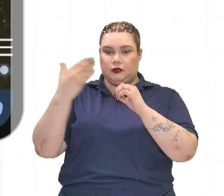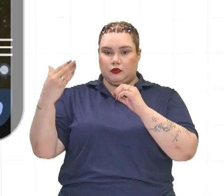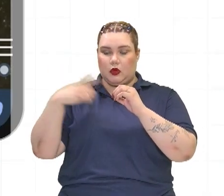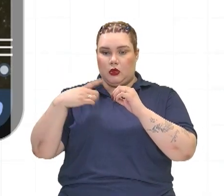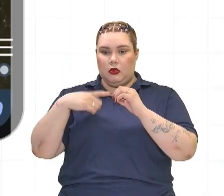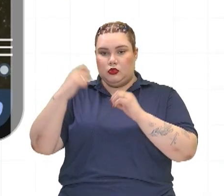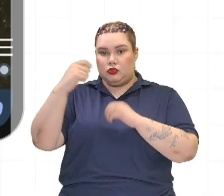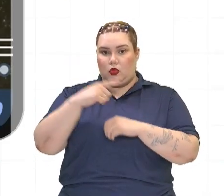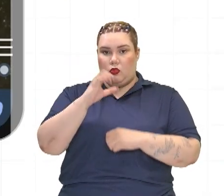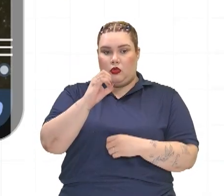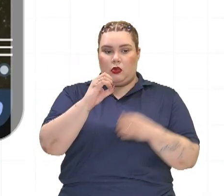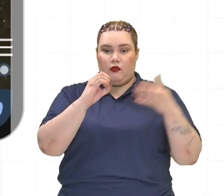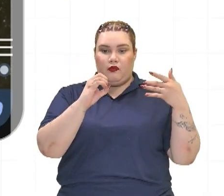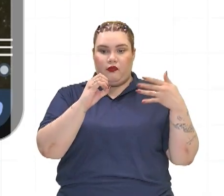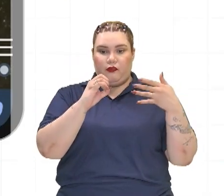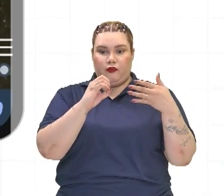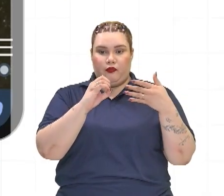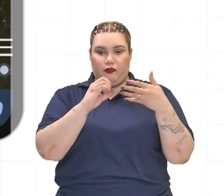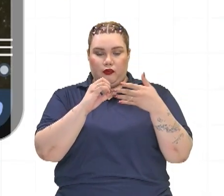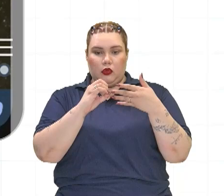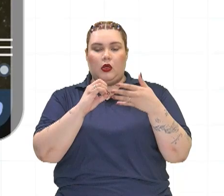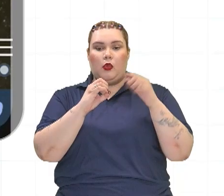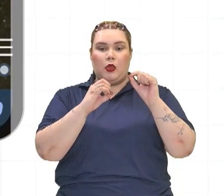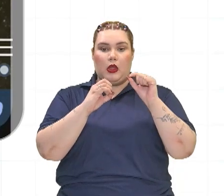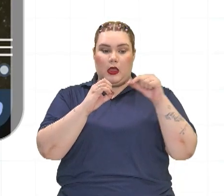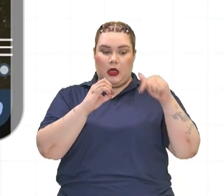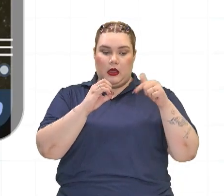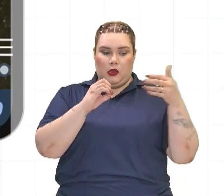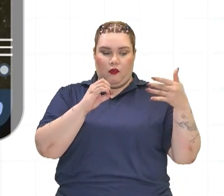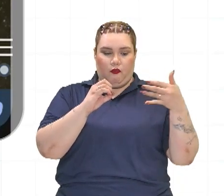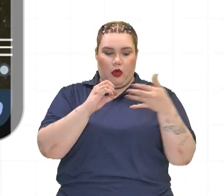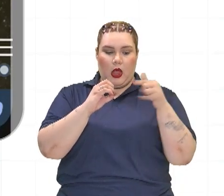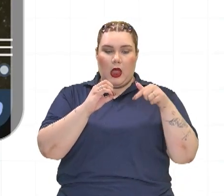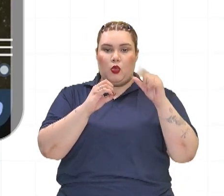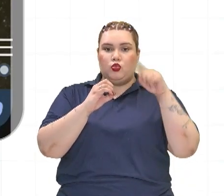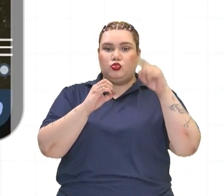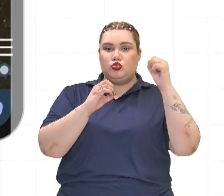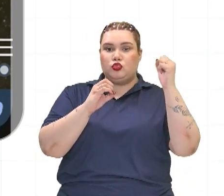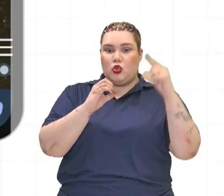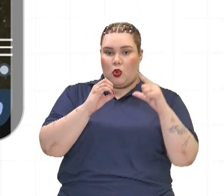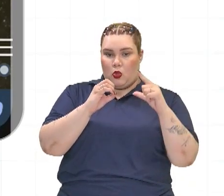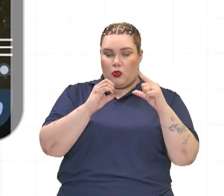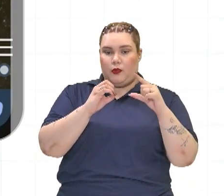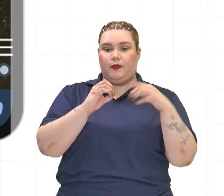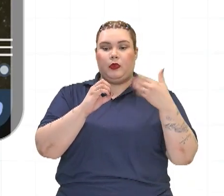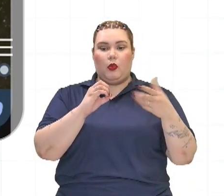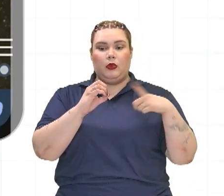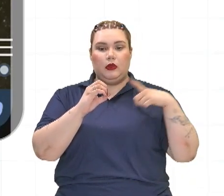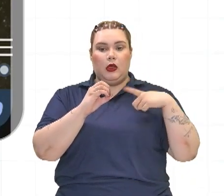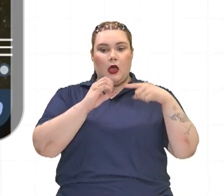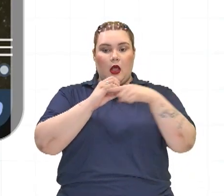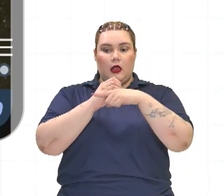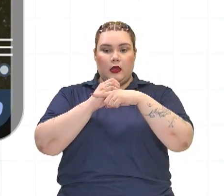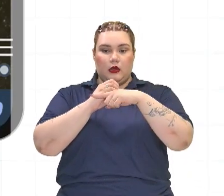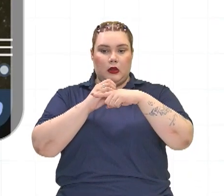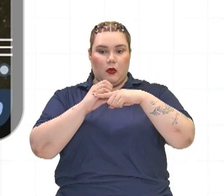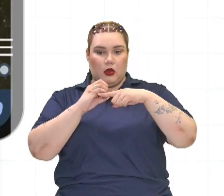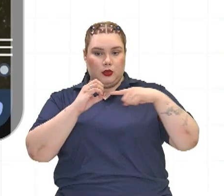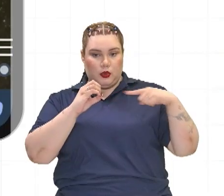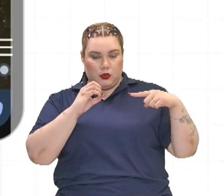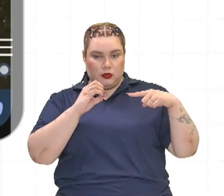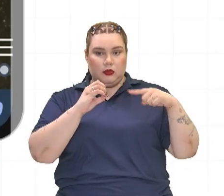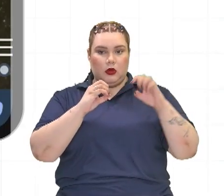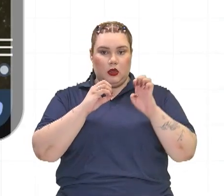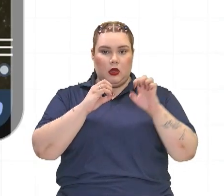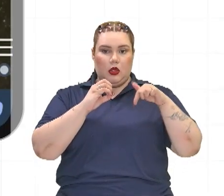aí a distribuição desses raios solares, né? Nós temos aí a linha do Equador, que está ao